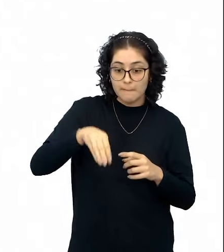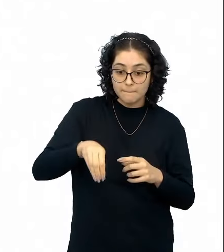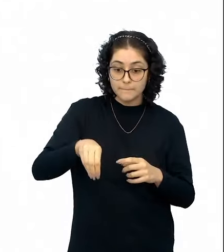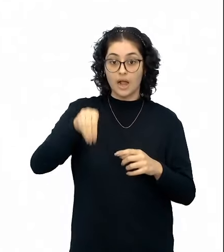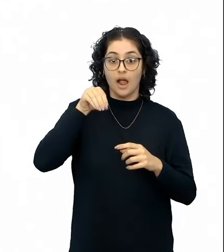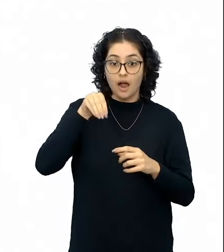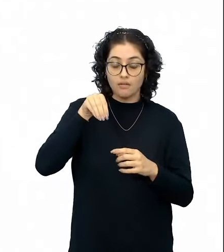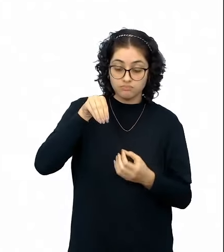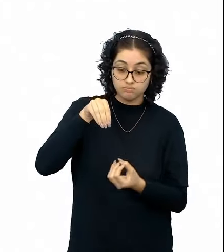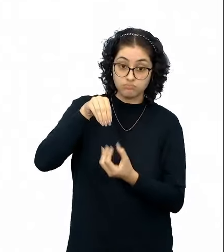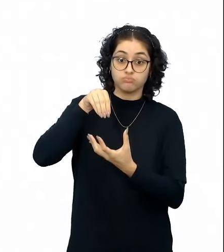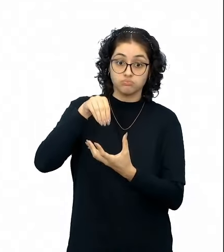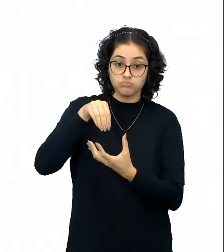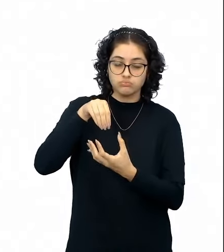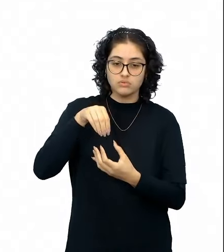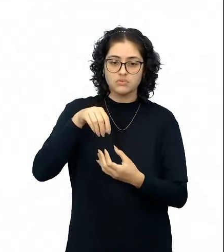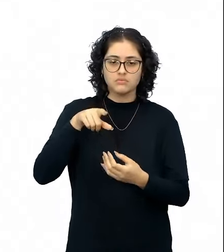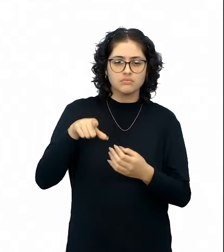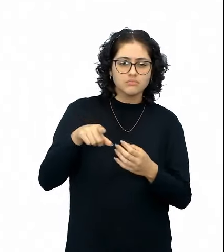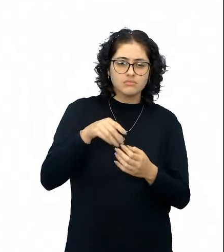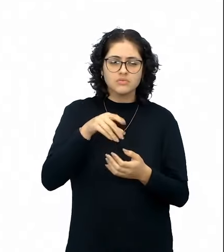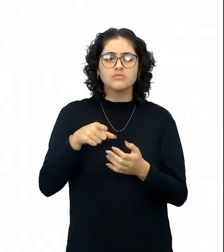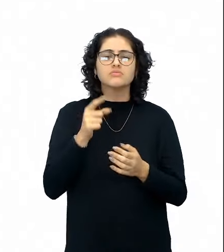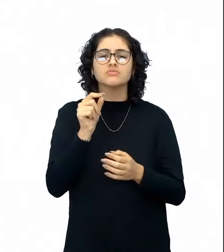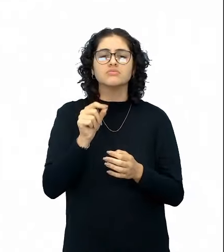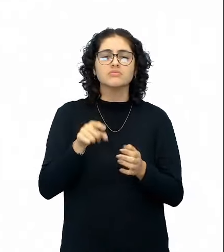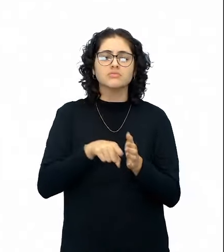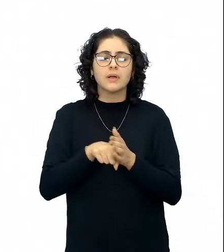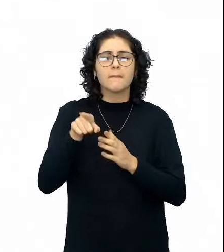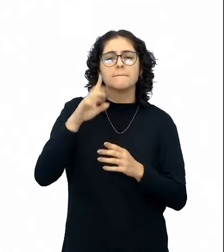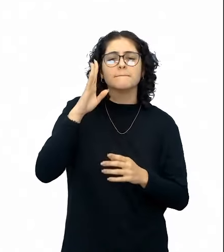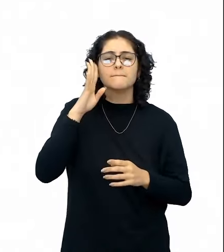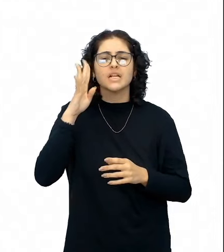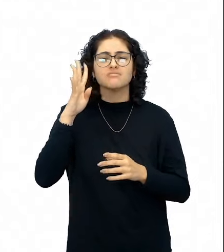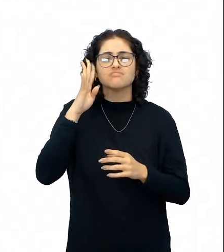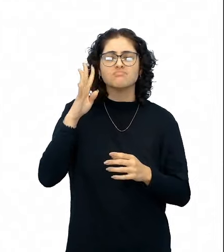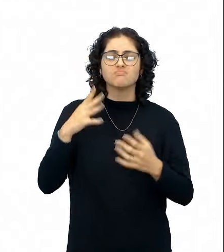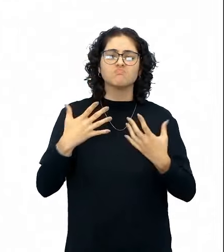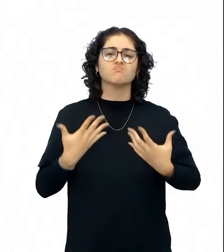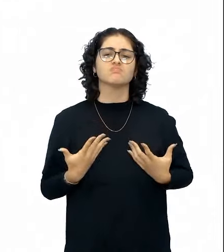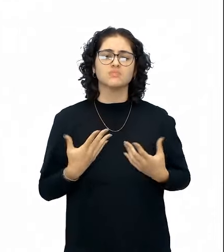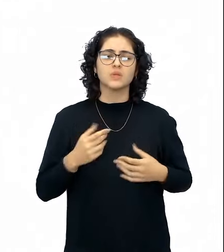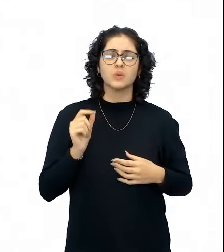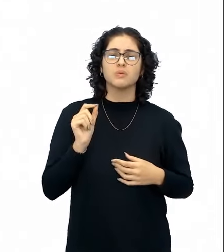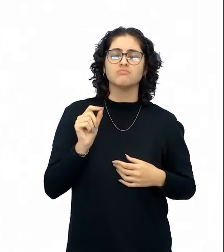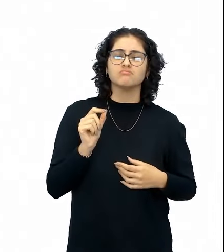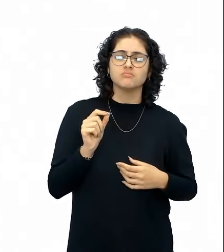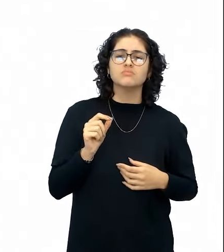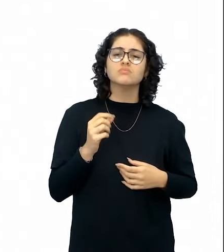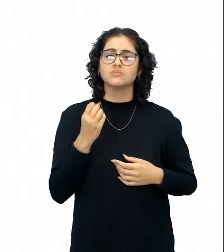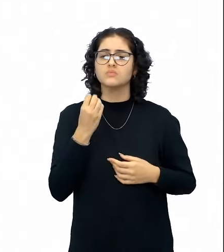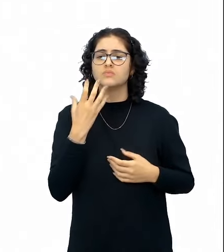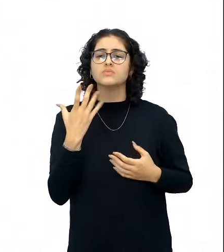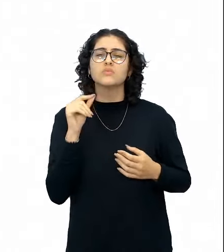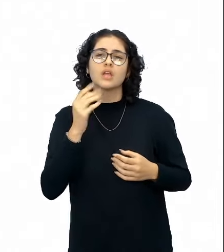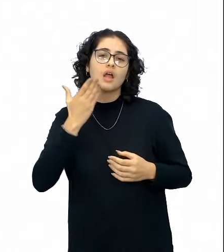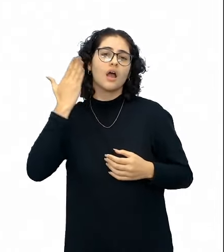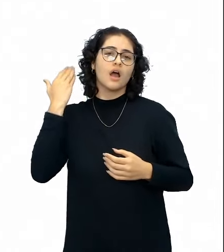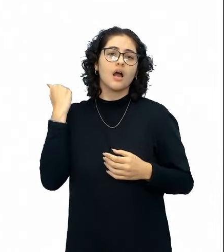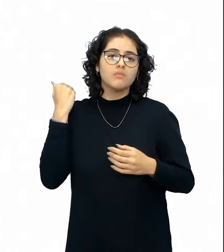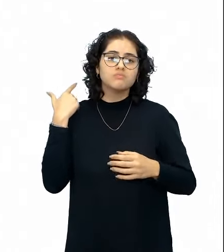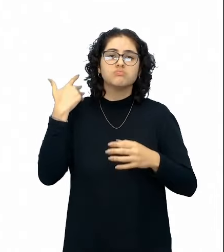Então, aí é o momento de explorar o que vocês pensaram, o que deveria ter sido feito antes. Retomada da aula